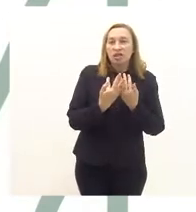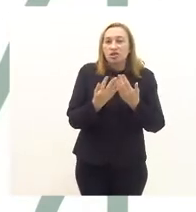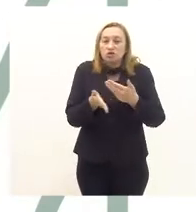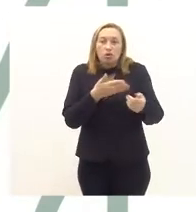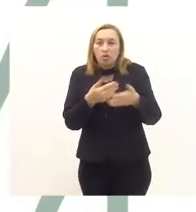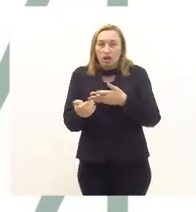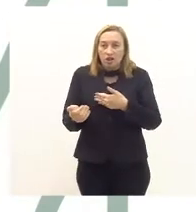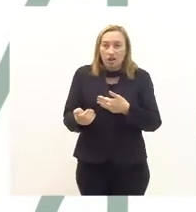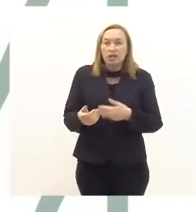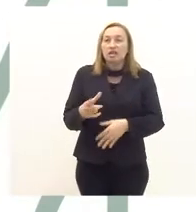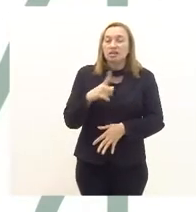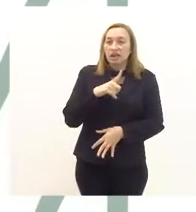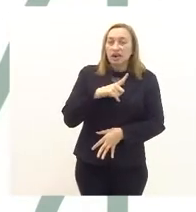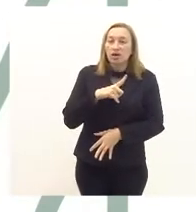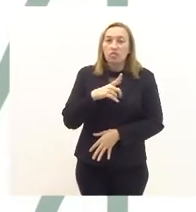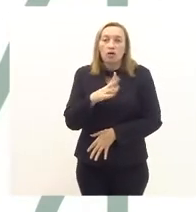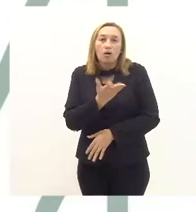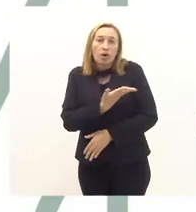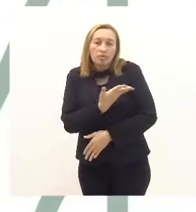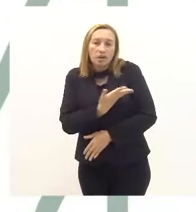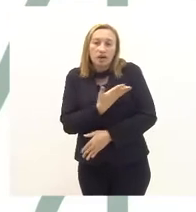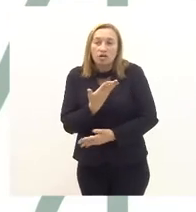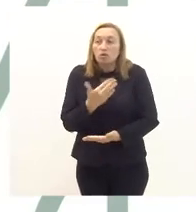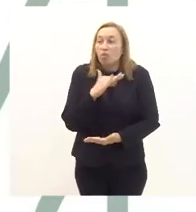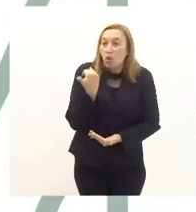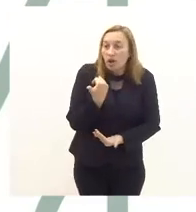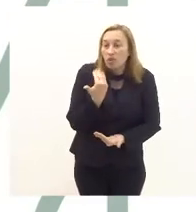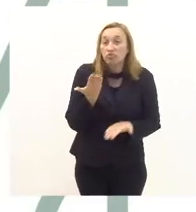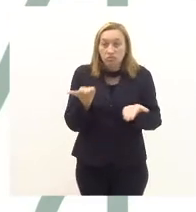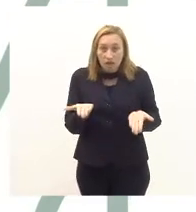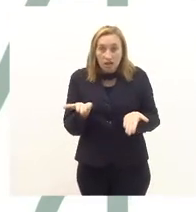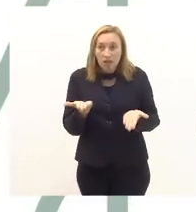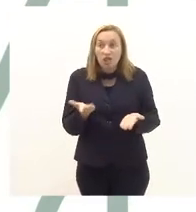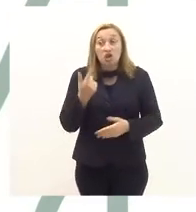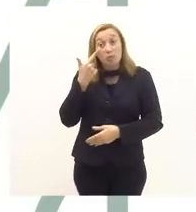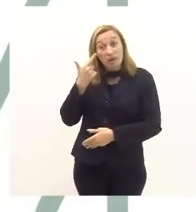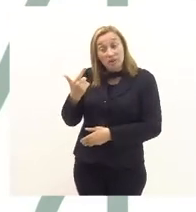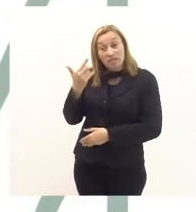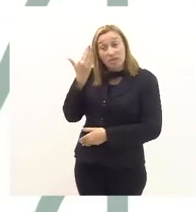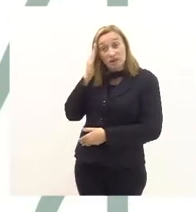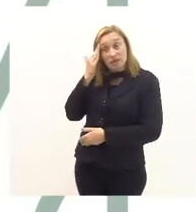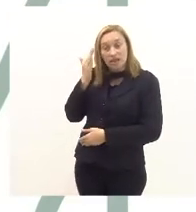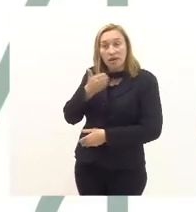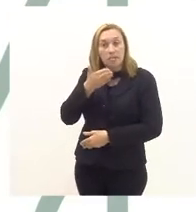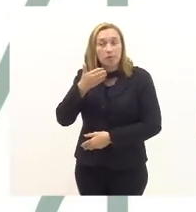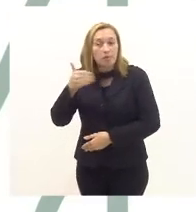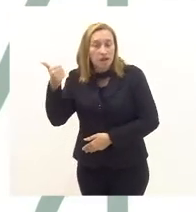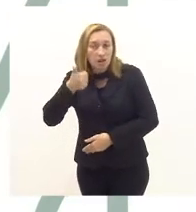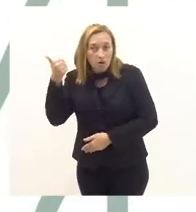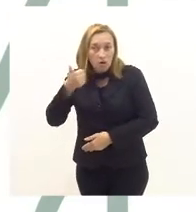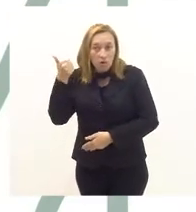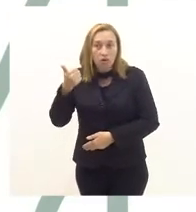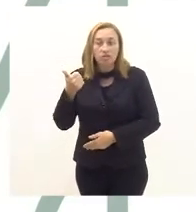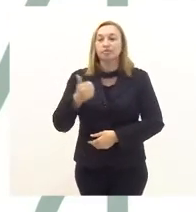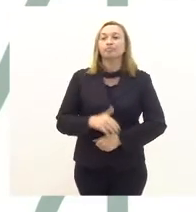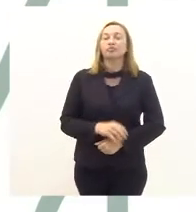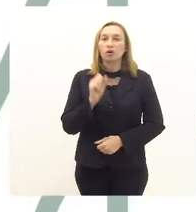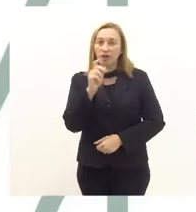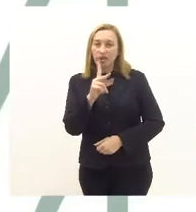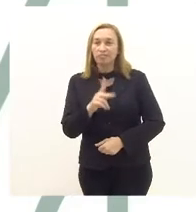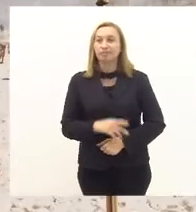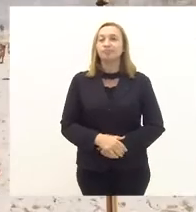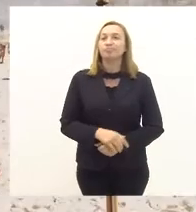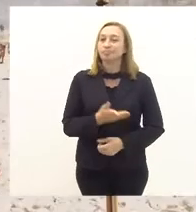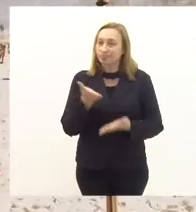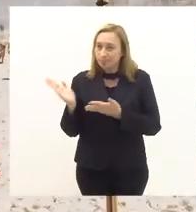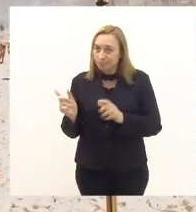tem o nosso ente querido, né, que perdeu a vida, ou algo do tipo. Só para vocês entenderem, quando eu traçar alguns dados aqui para vocês, ok?